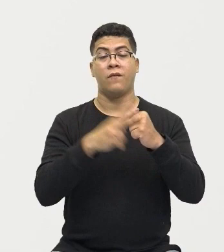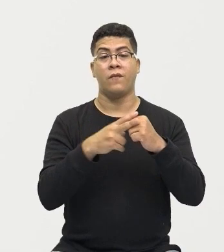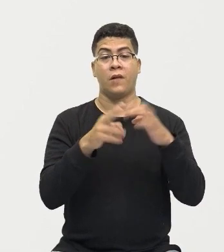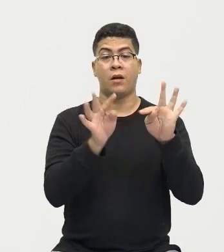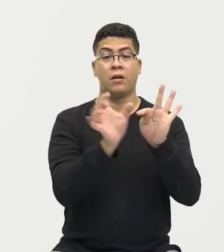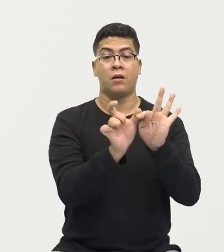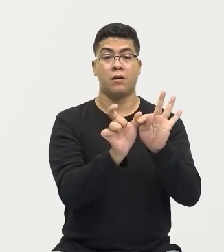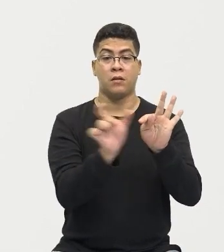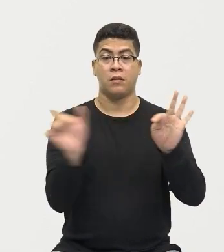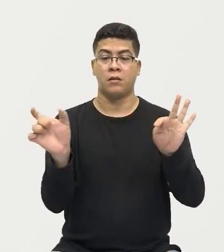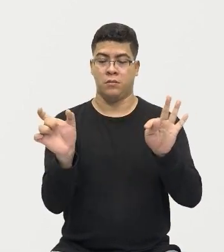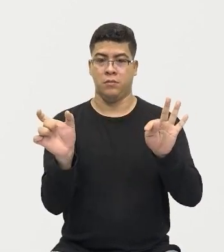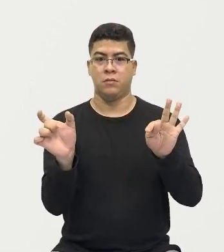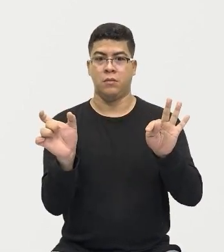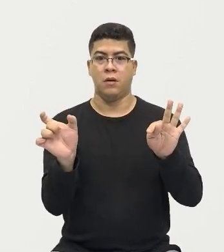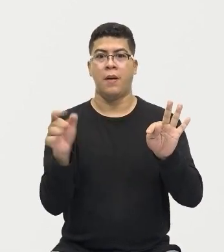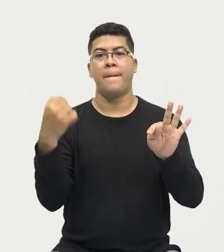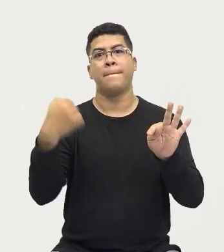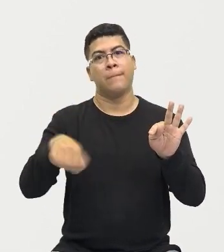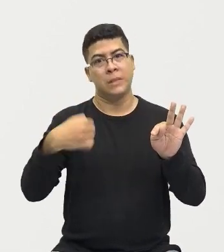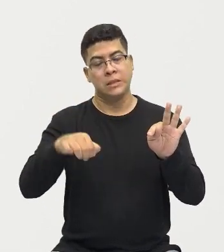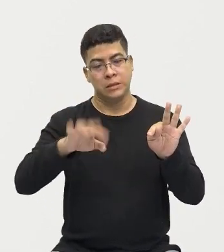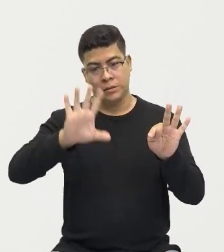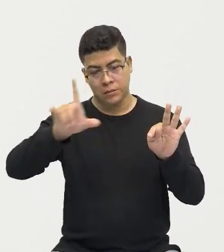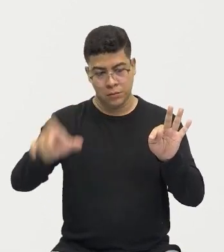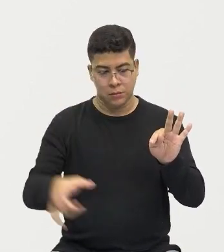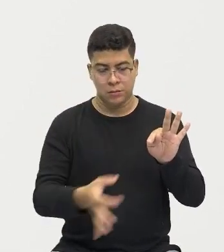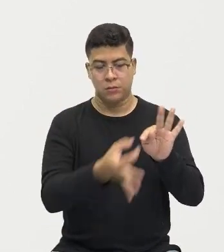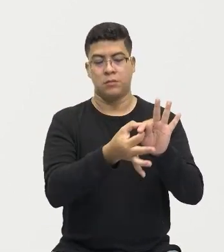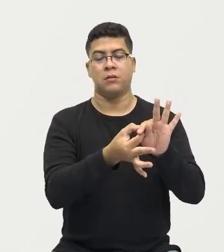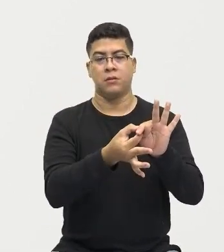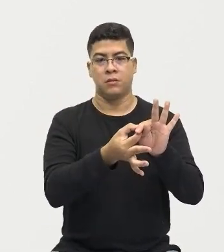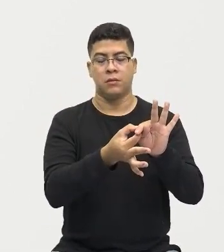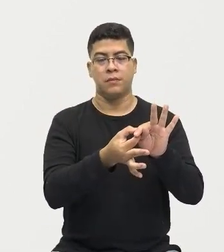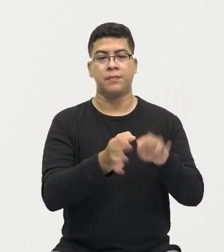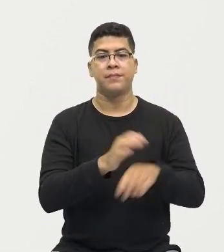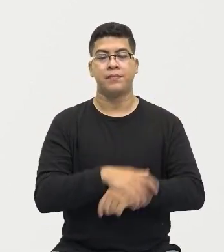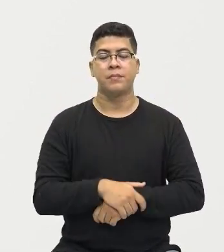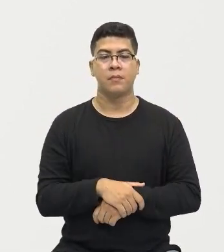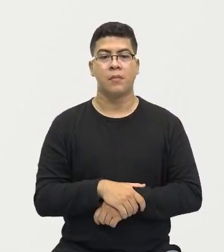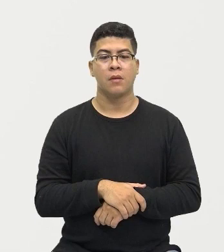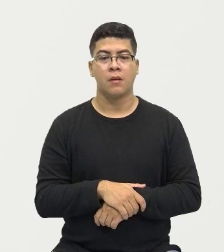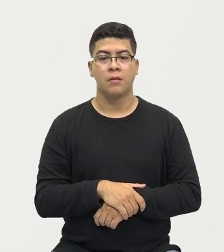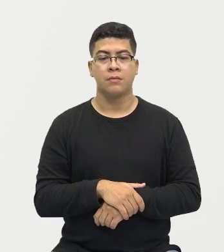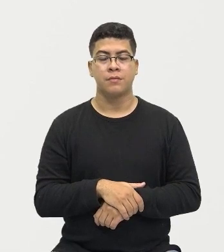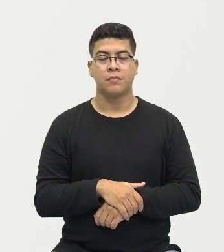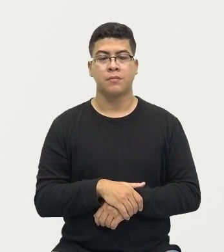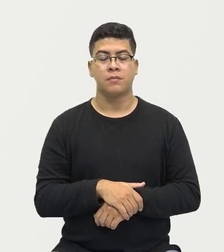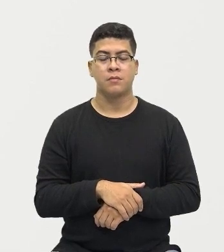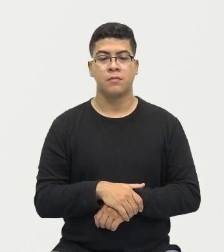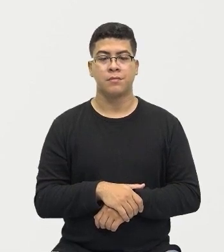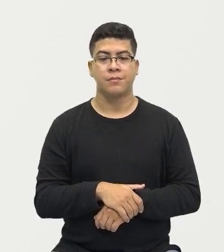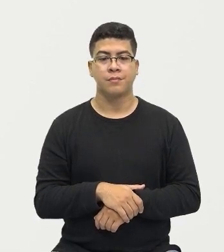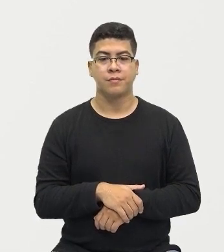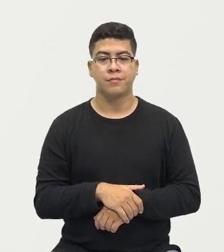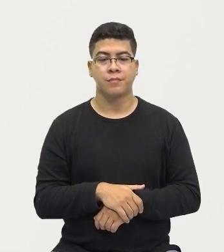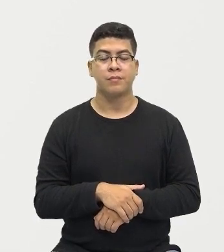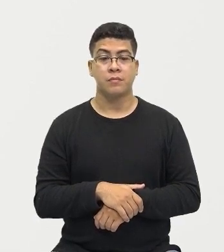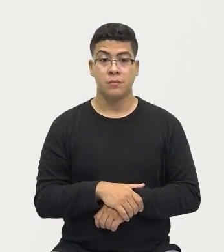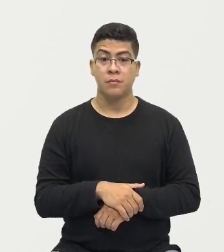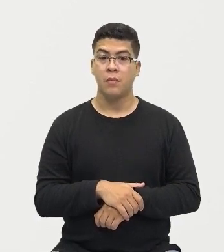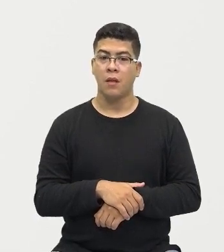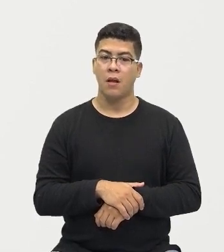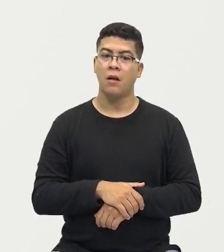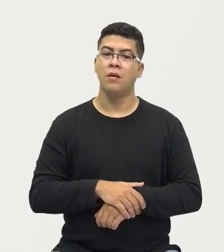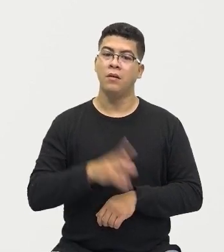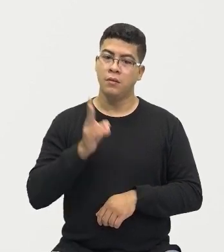exigem um complemento sobre o qual a ação verbal se realiza. Olha só aqui, ó, para essa oração. Eu sempre